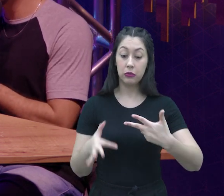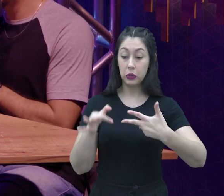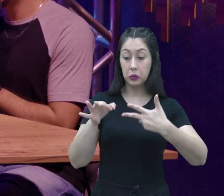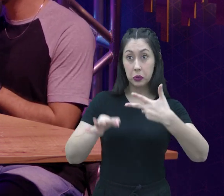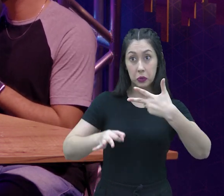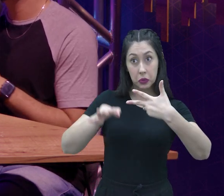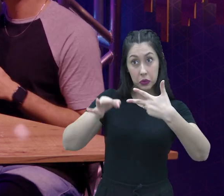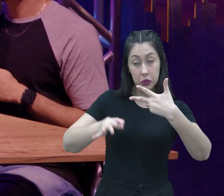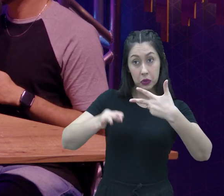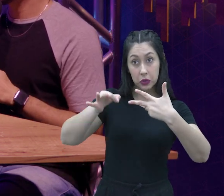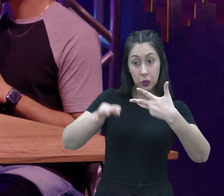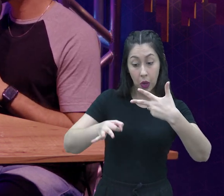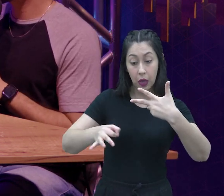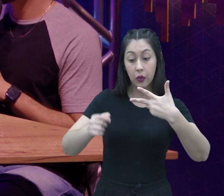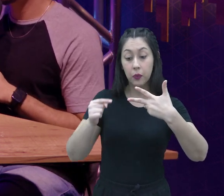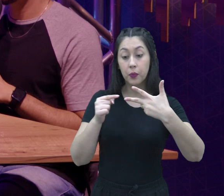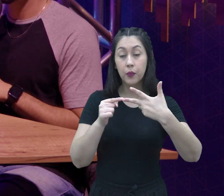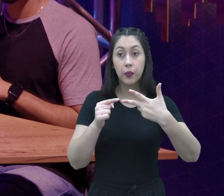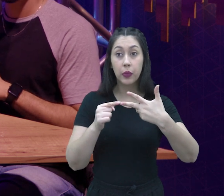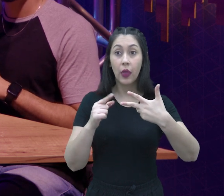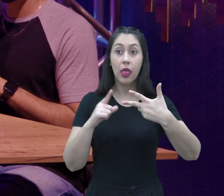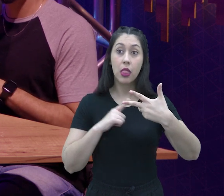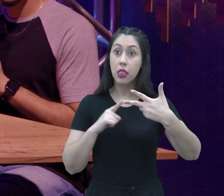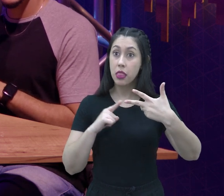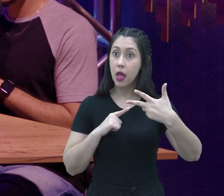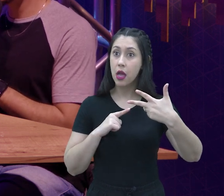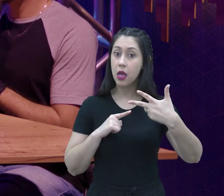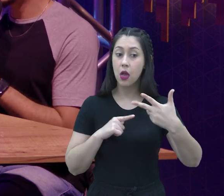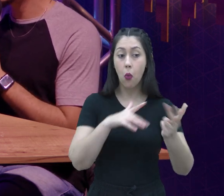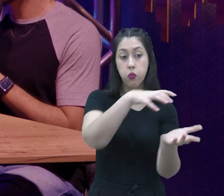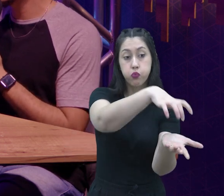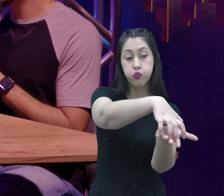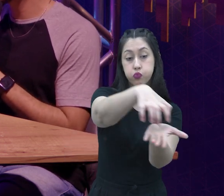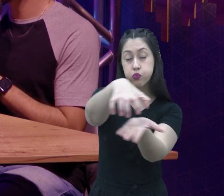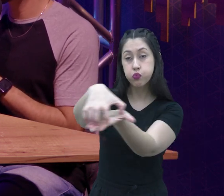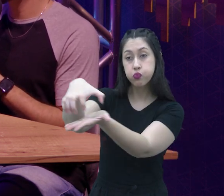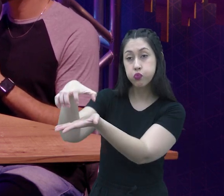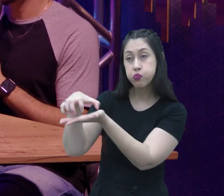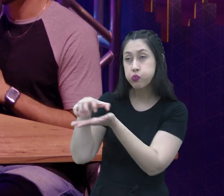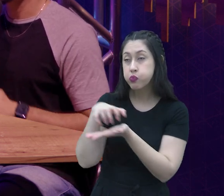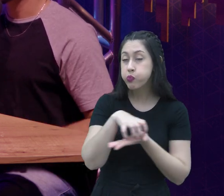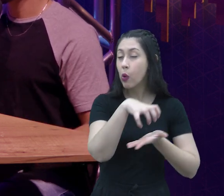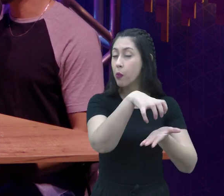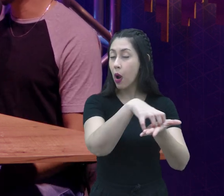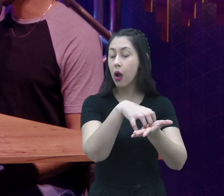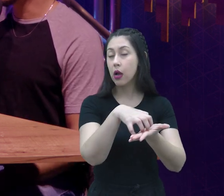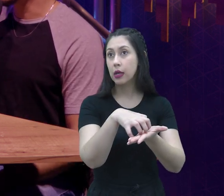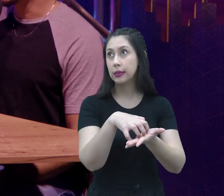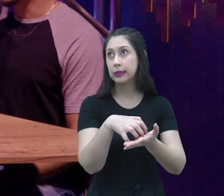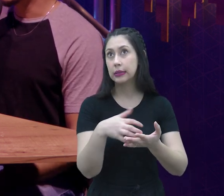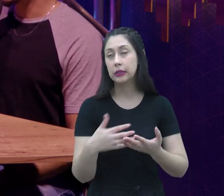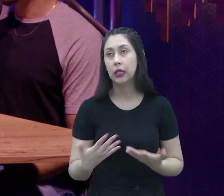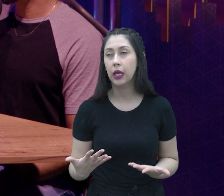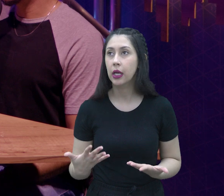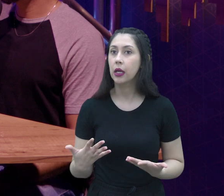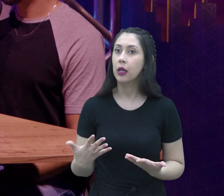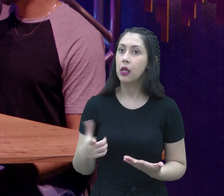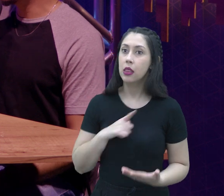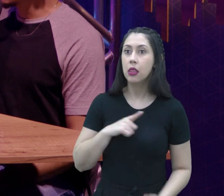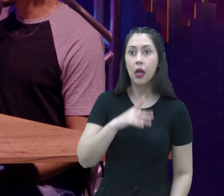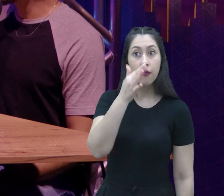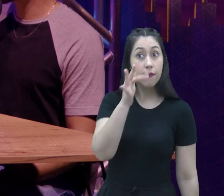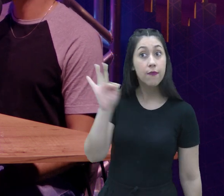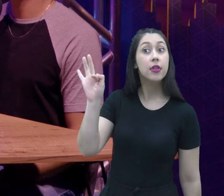poder judiciário, que aí a gente vai ter em todas as esferas também. Então a gente tem na